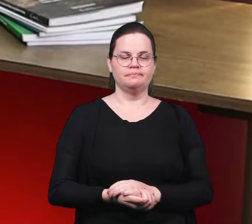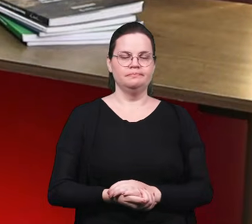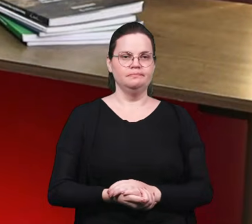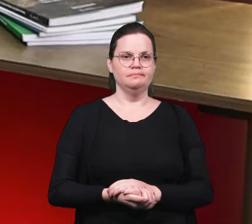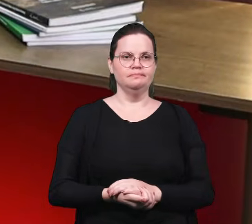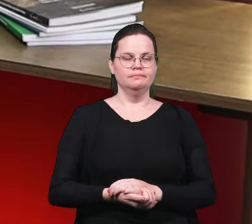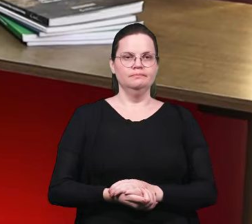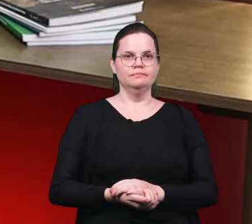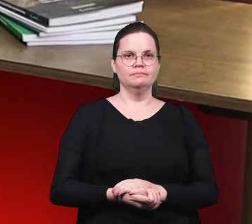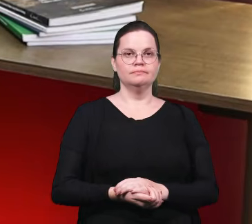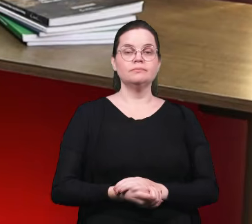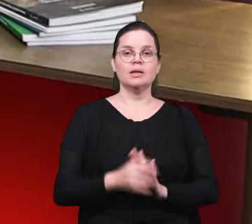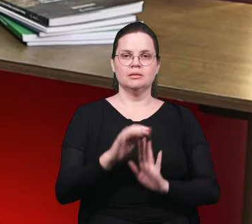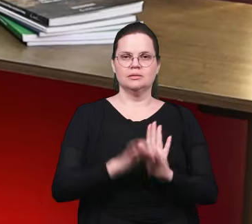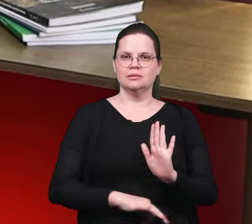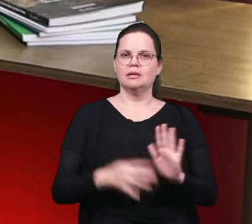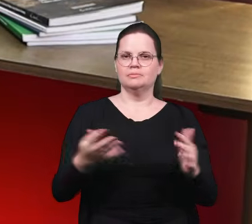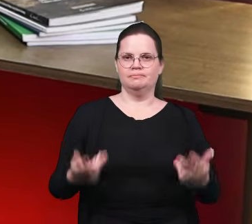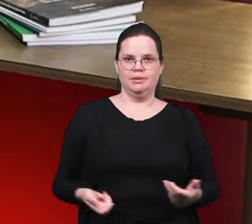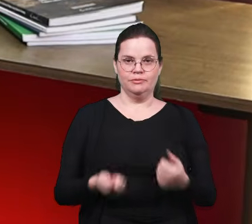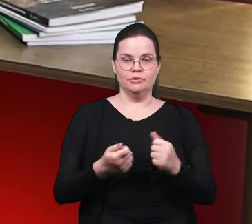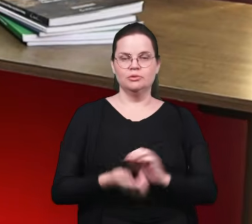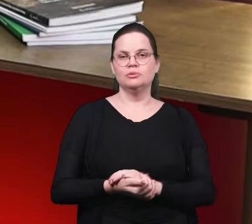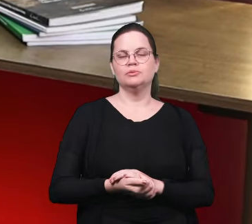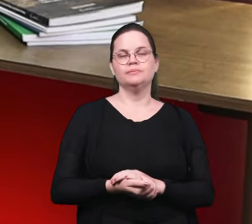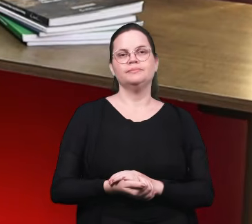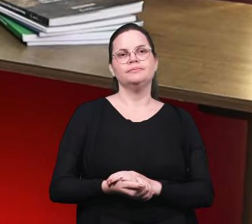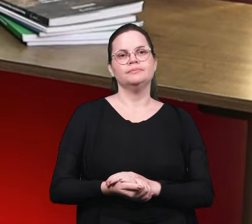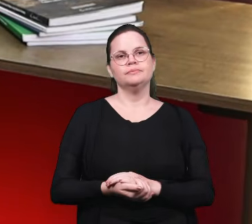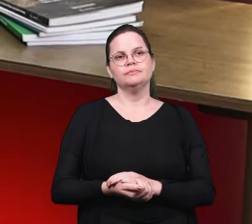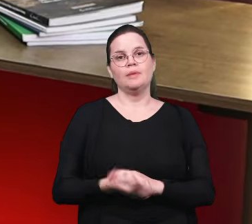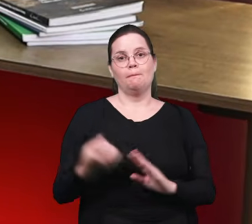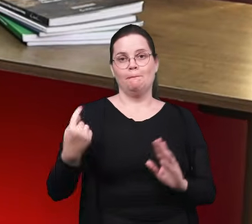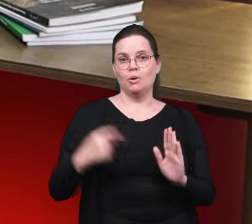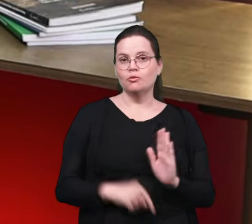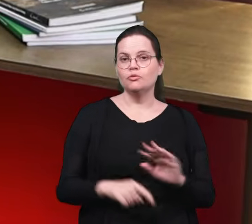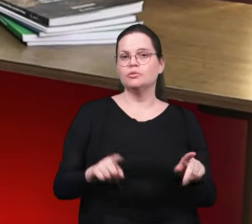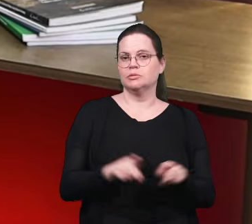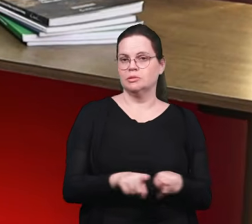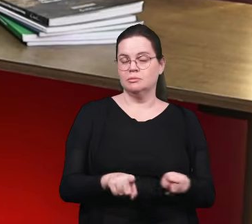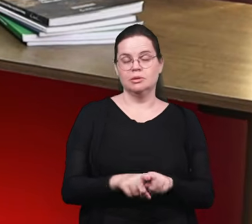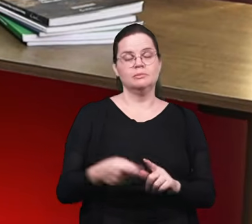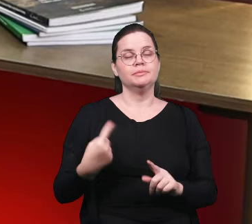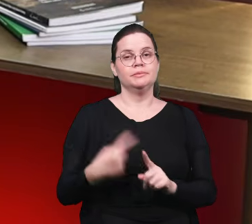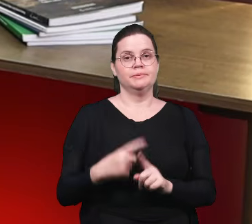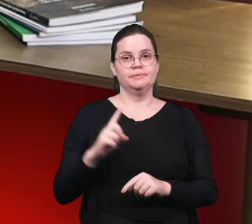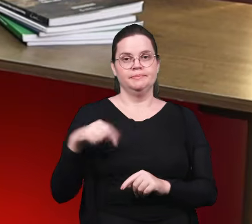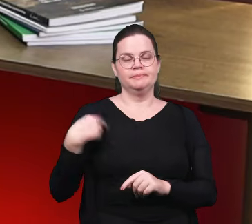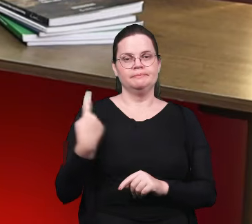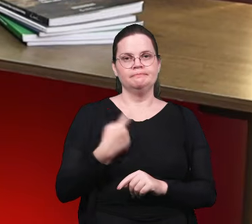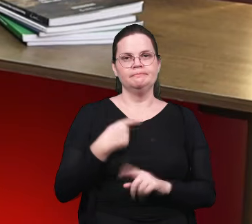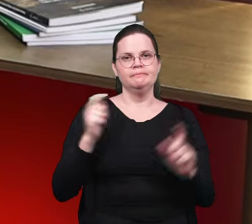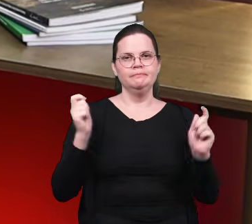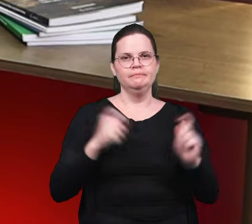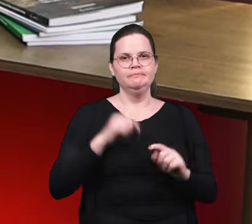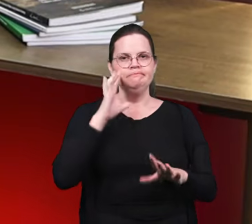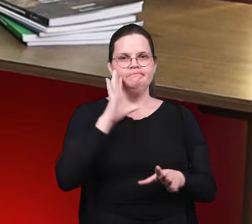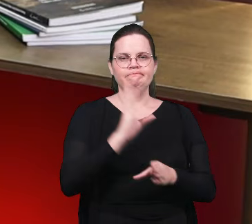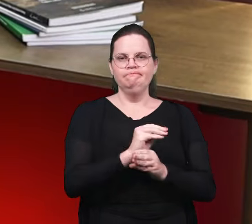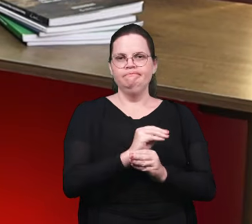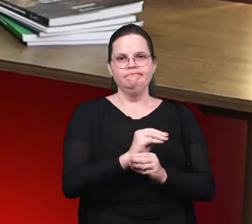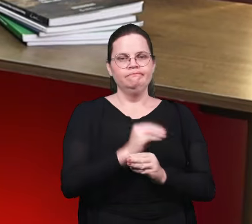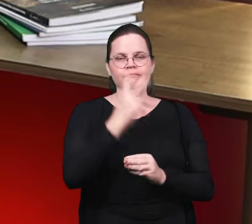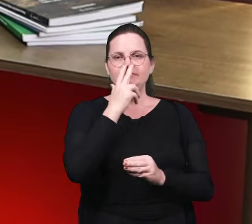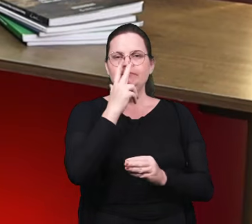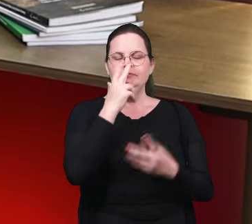esta passagem, porque nós vemos assim, de uma forma muito resumida e